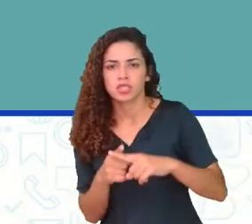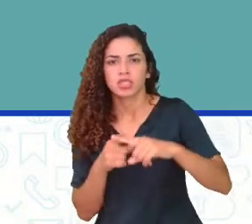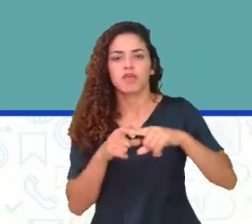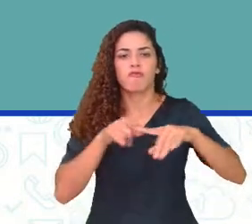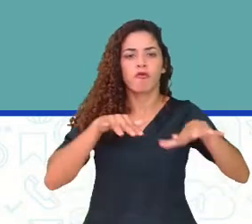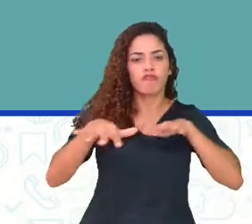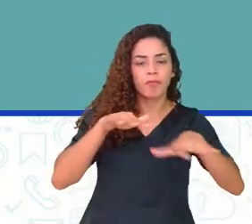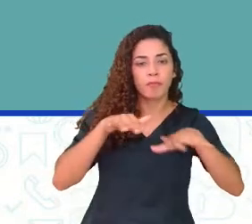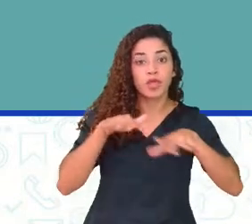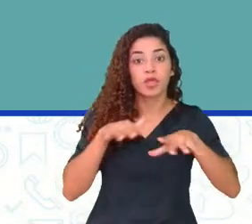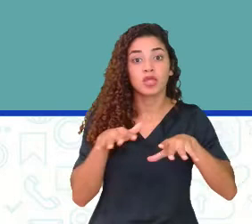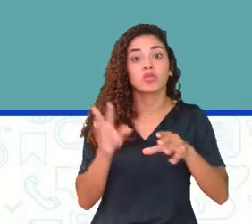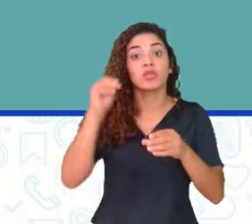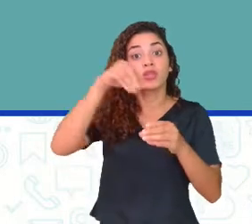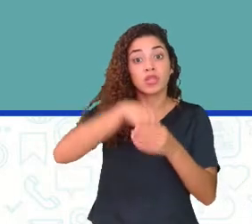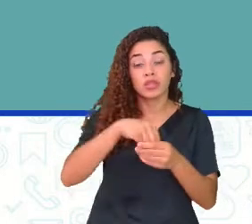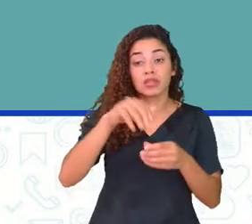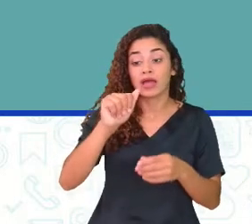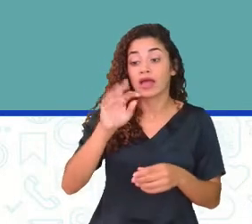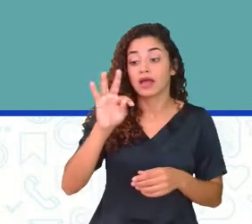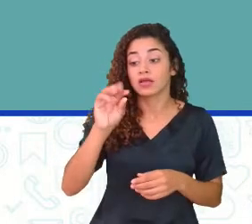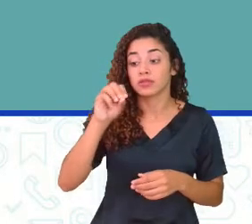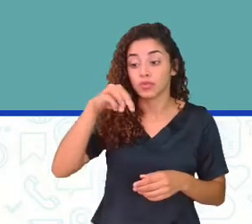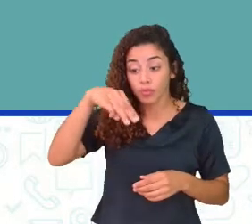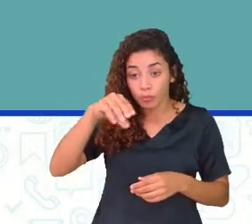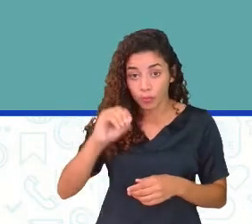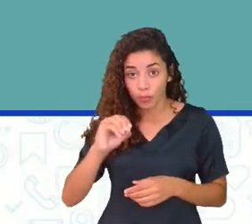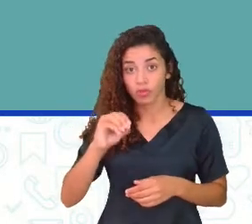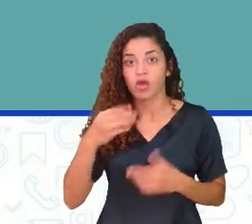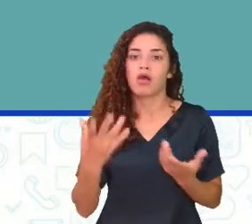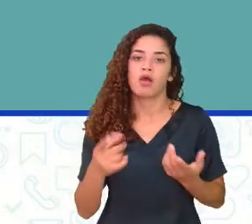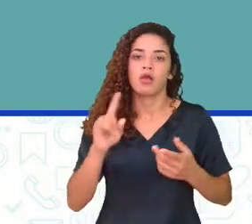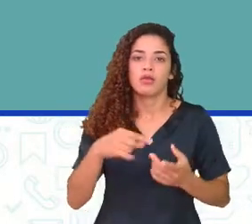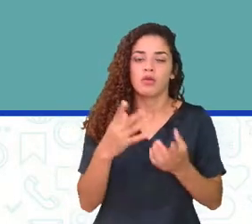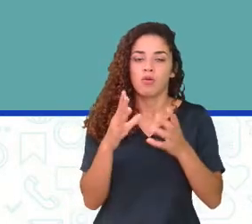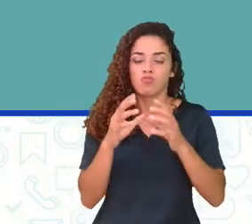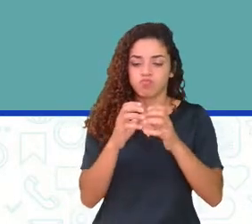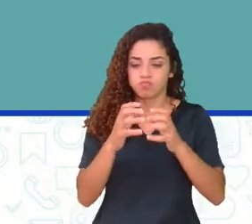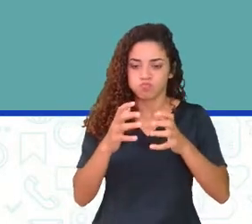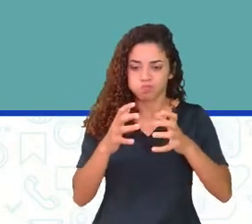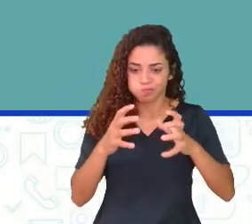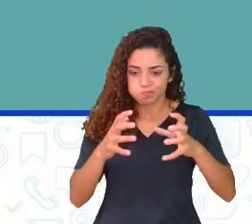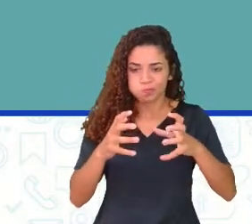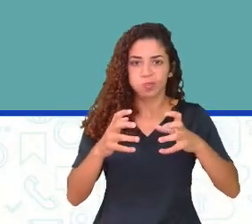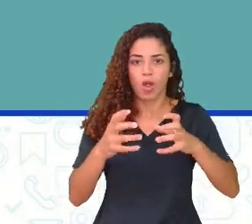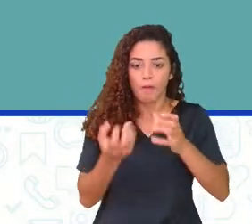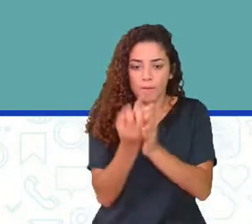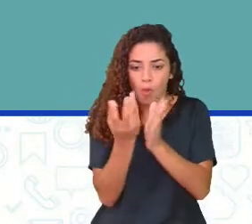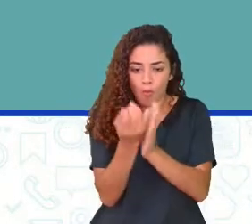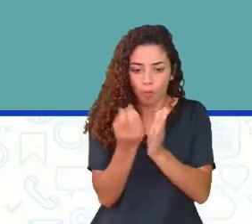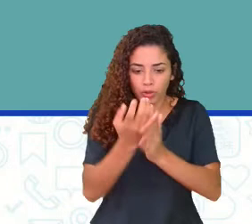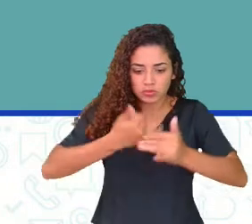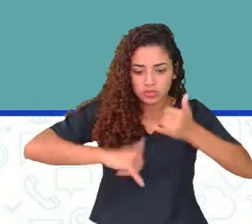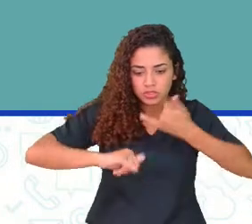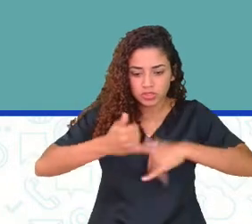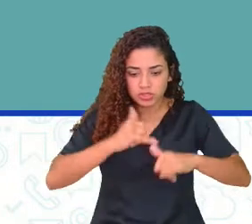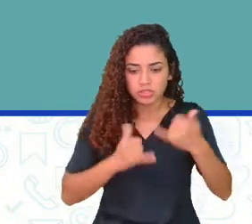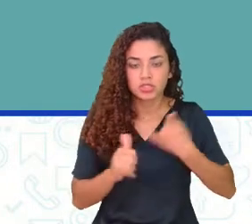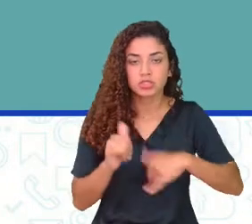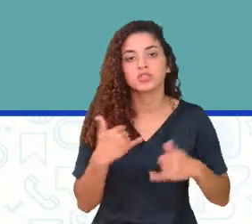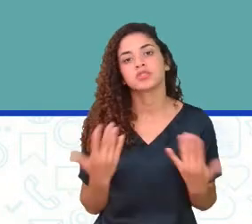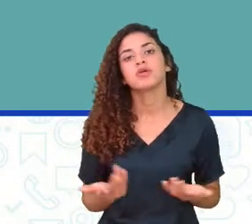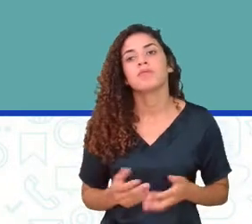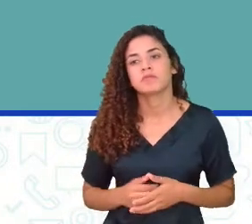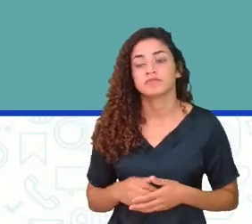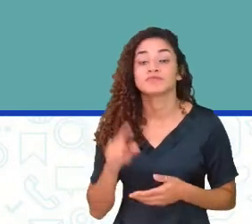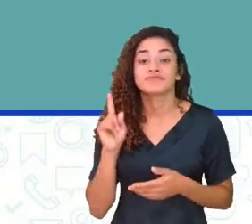partículas presentes no átomo, então eles vão ficando carregados e vão produzindo eletricidade. Então,